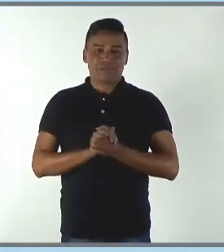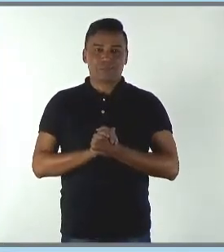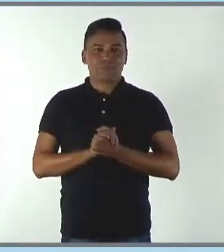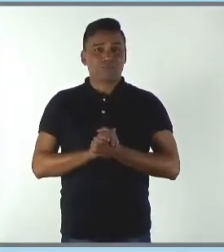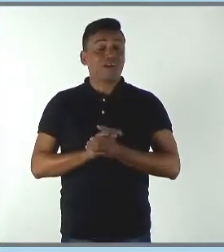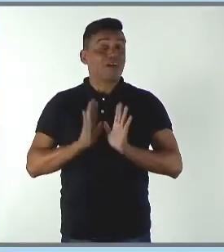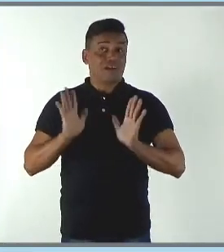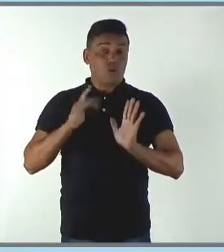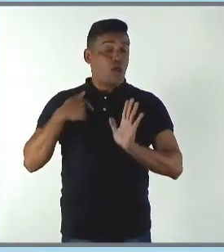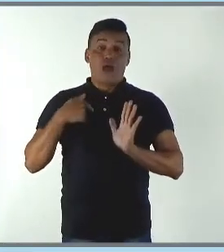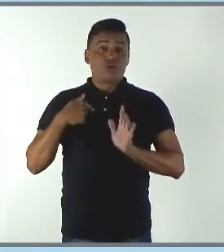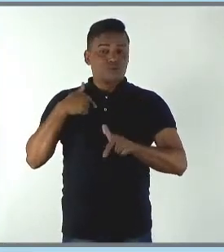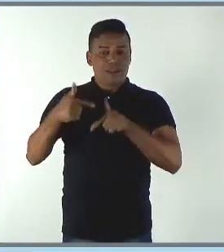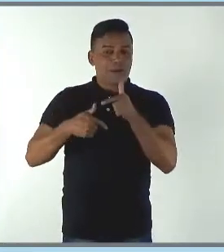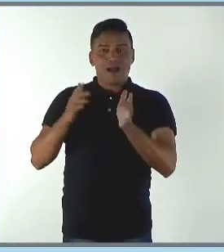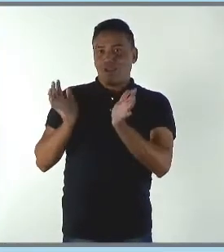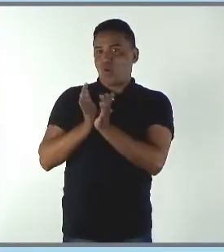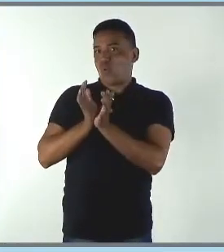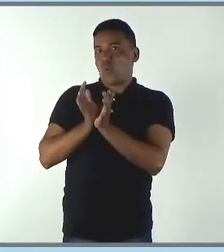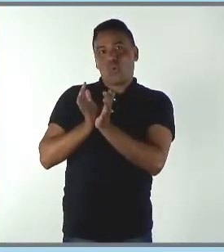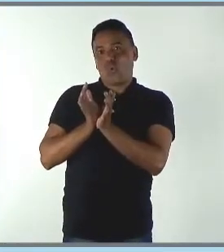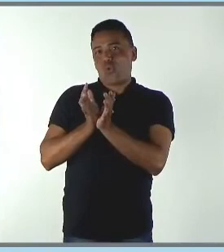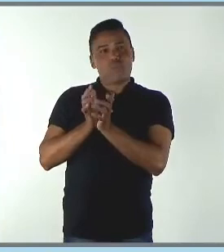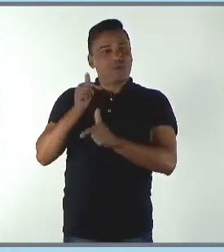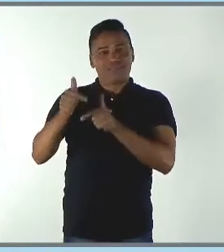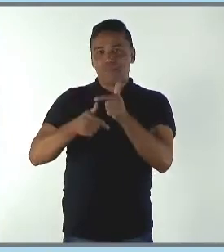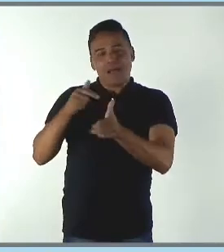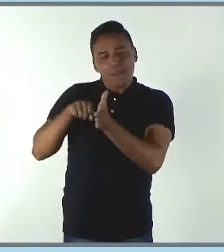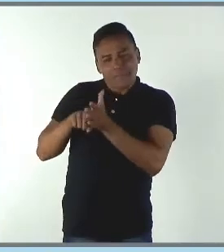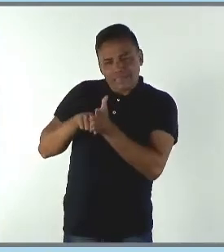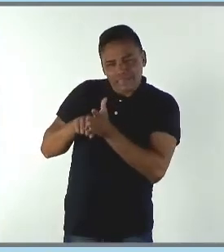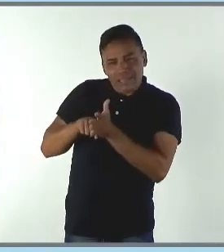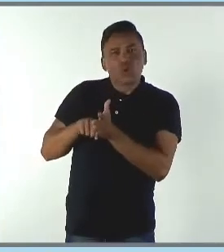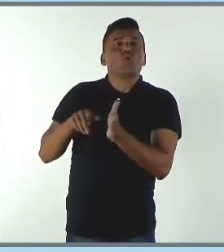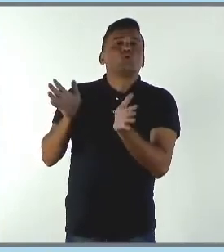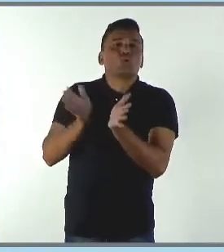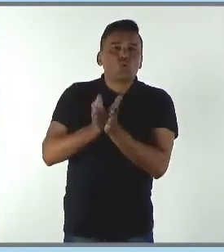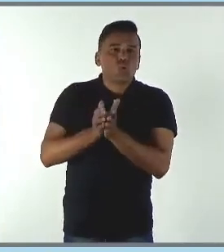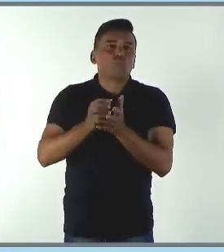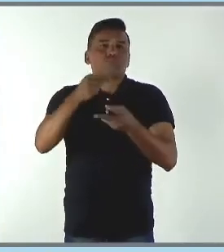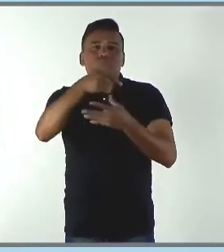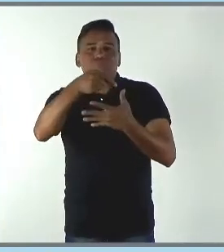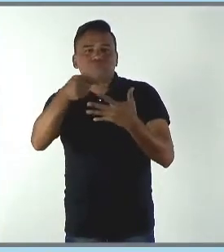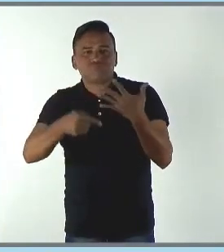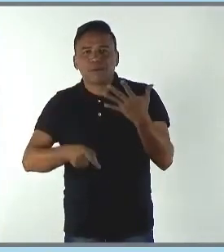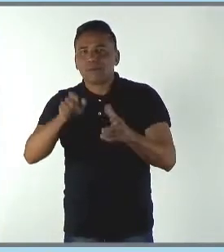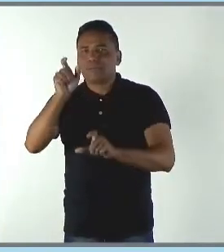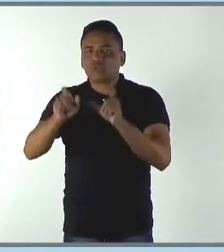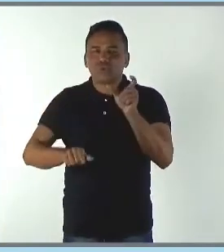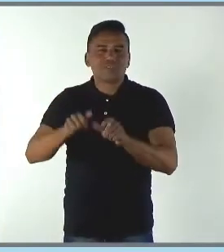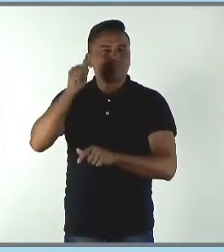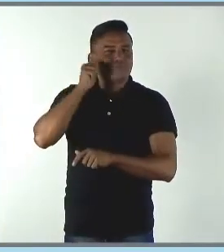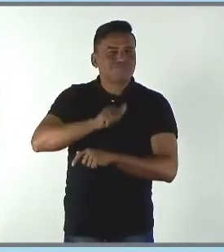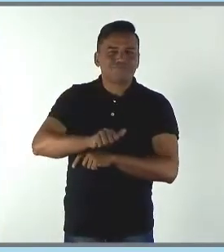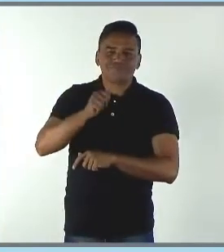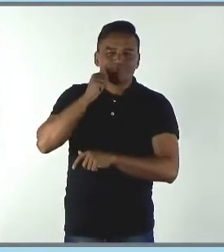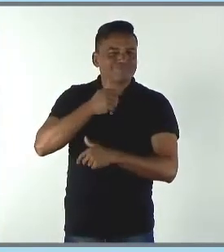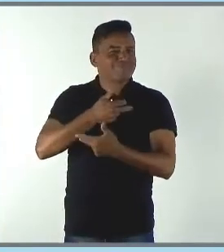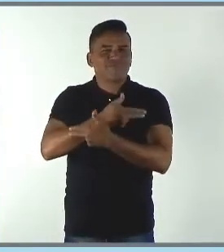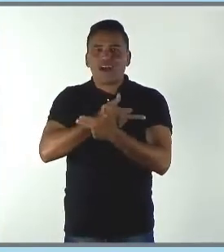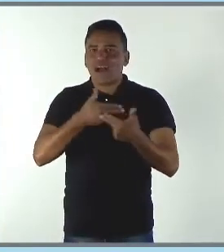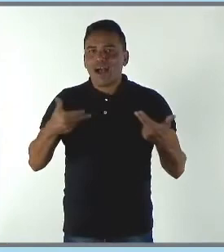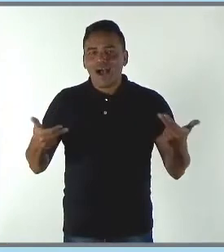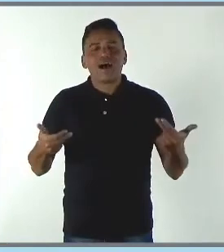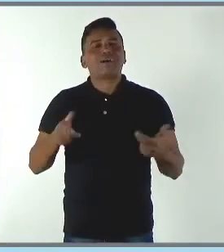tudo coletivo, né? Somos um grupo de pesquisadoras, né? Exato. Professora Renata, professora Rosário, um monte de gente que estava aqui no